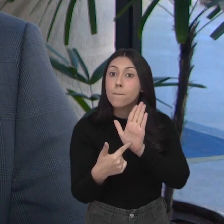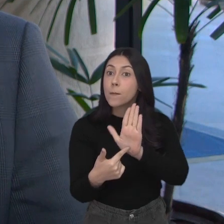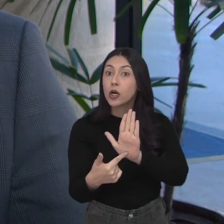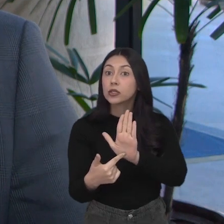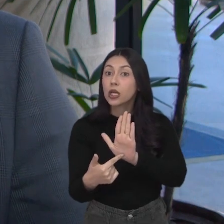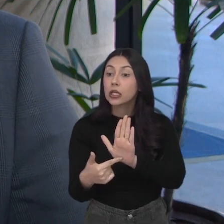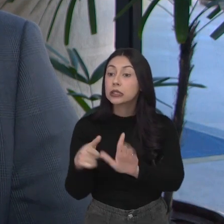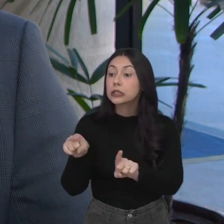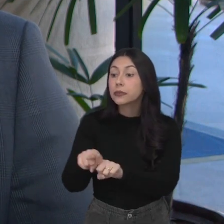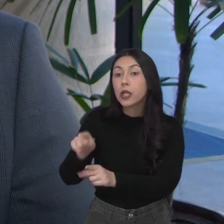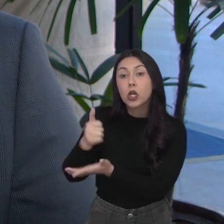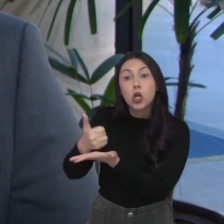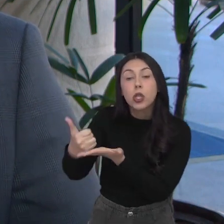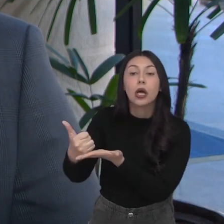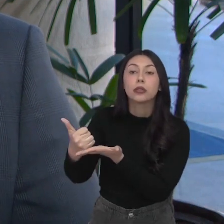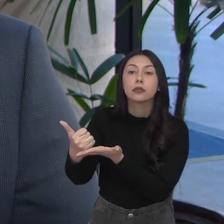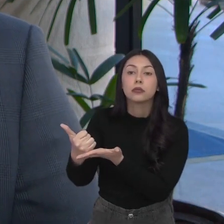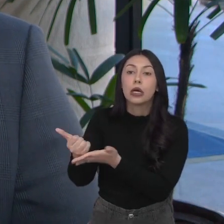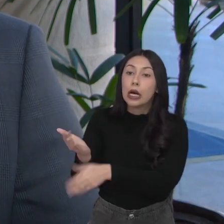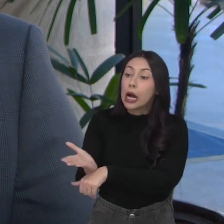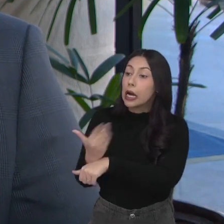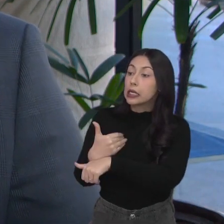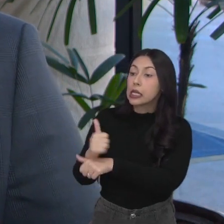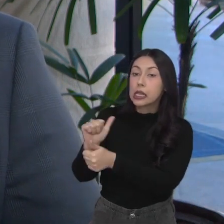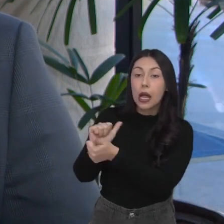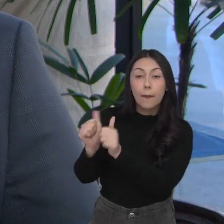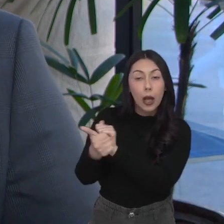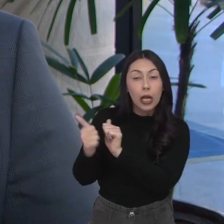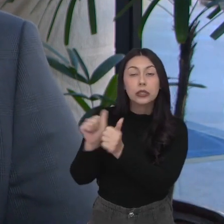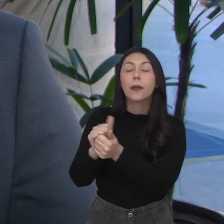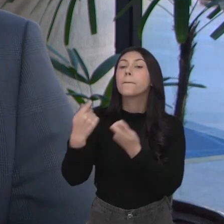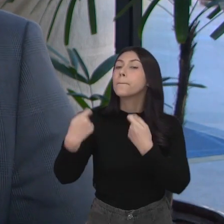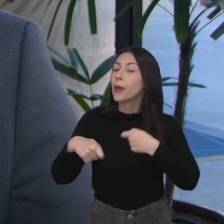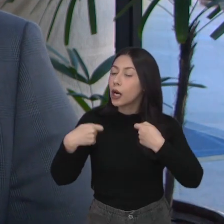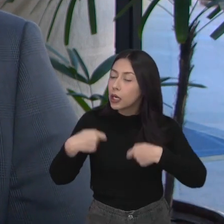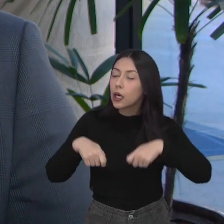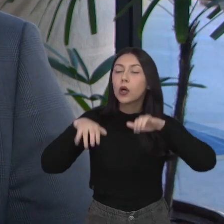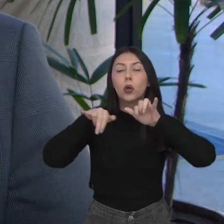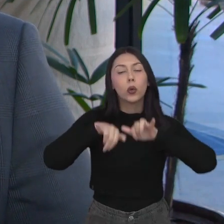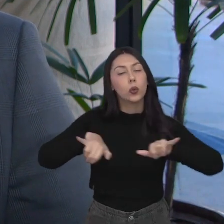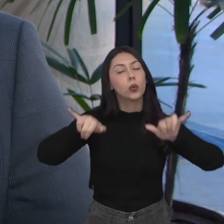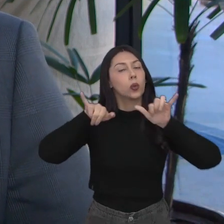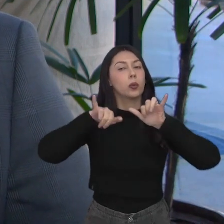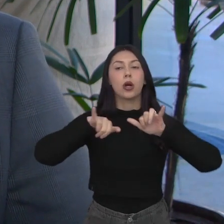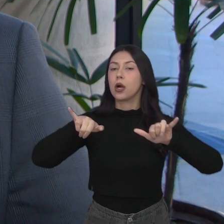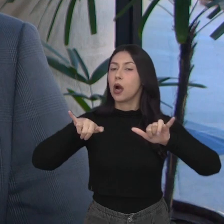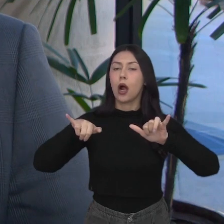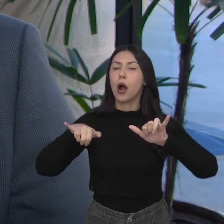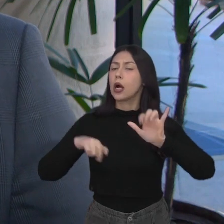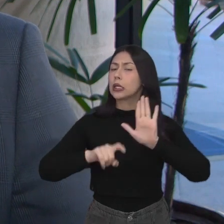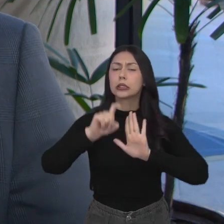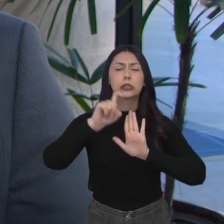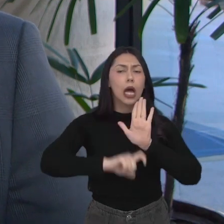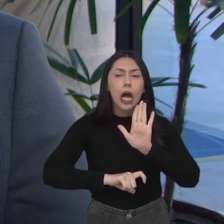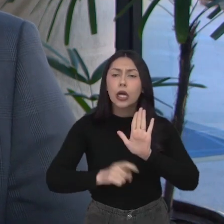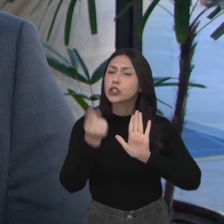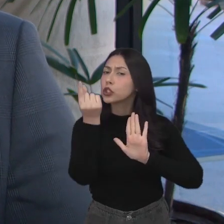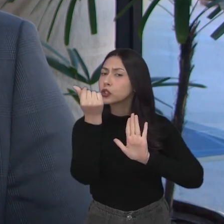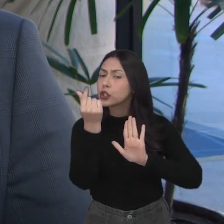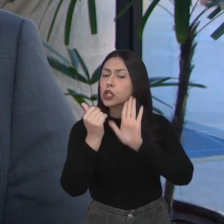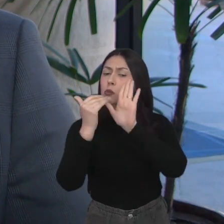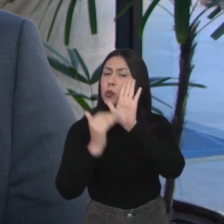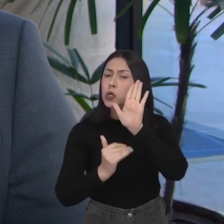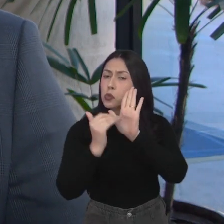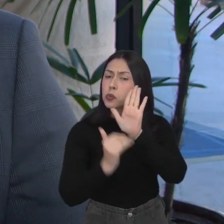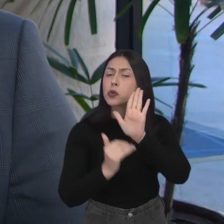ou durante o curso do contrato, se houver previsão legal de ajuste, também comunicá-lo sobre esses encargos, sobre